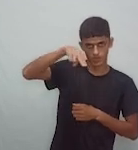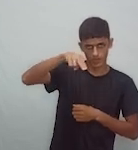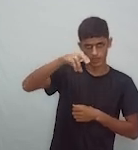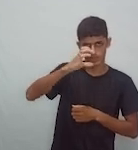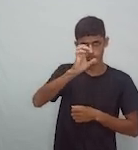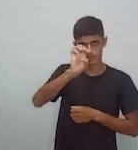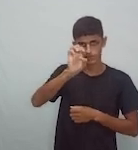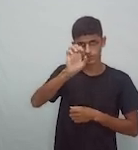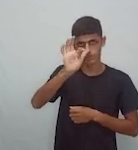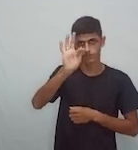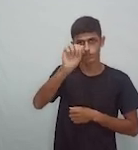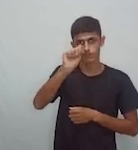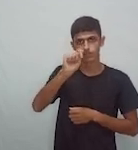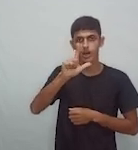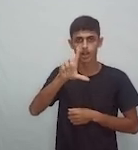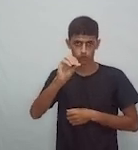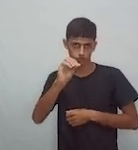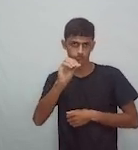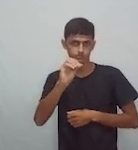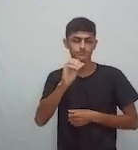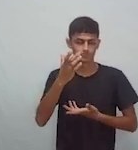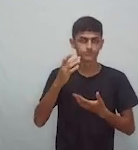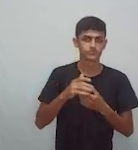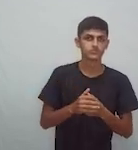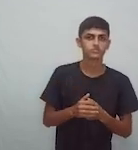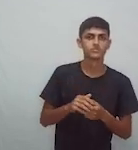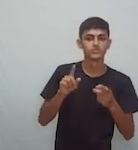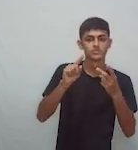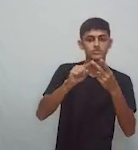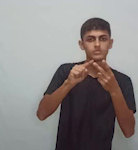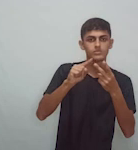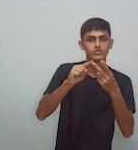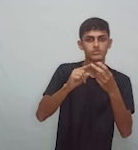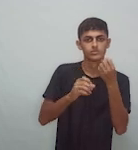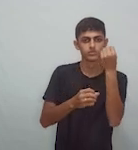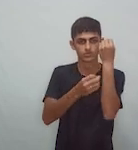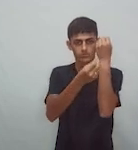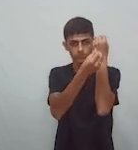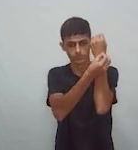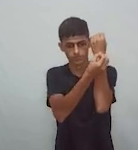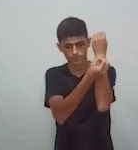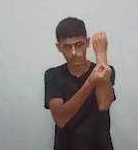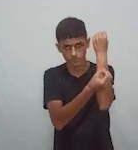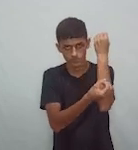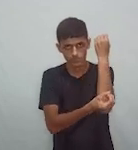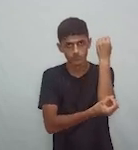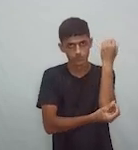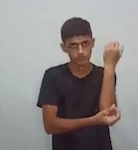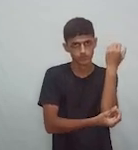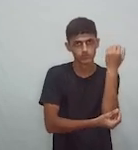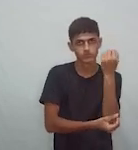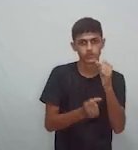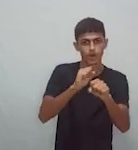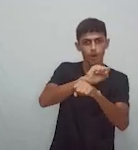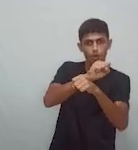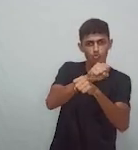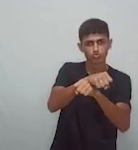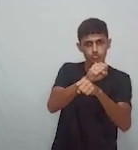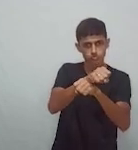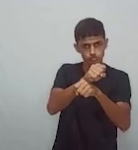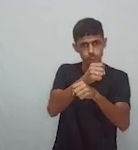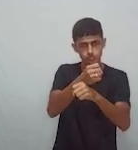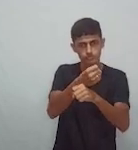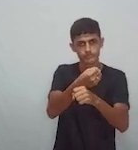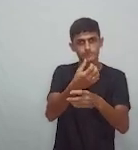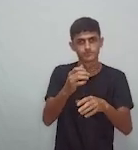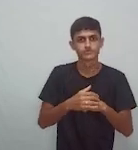que é onde vai estar nosso cérebro, e a parte da nossa medula espinhal, medula óssea. Então, a nossa medula, ou